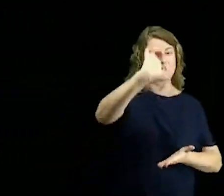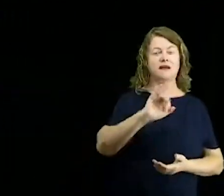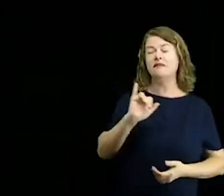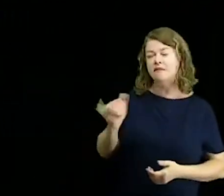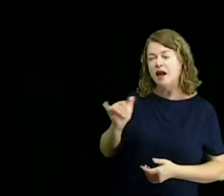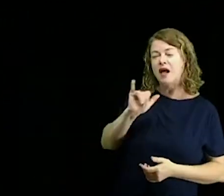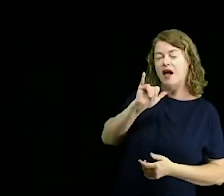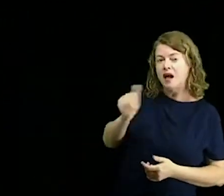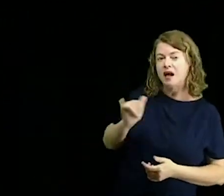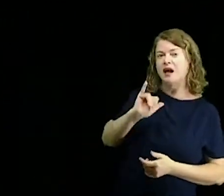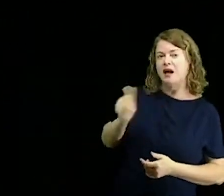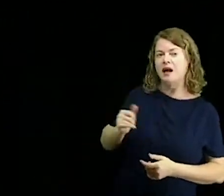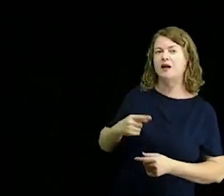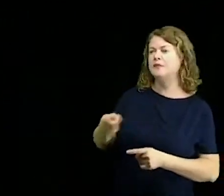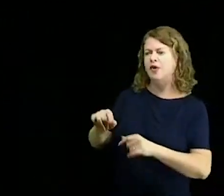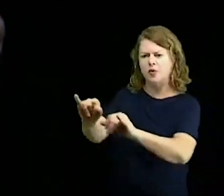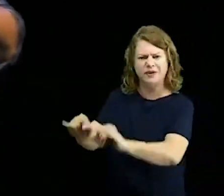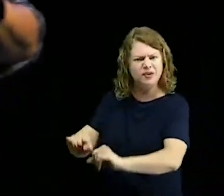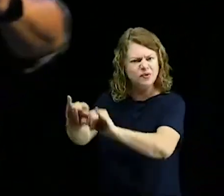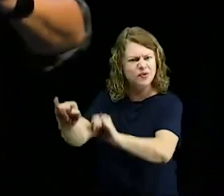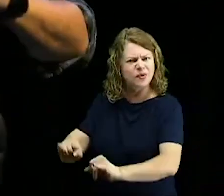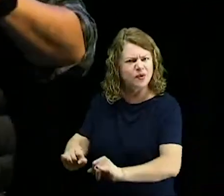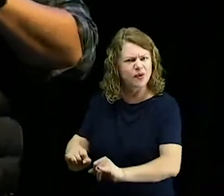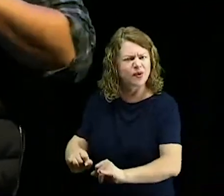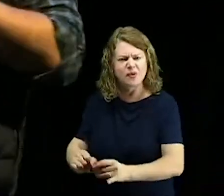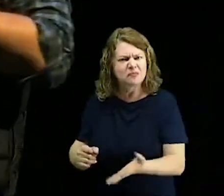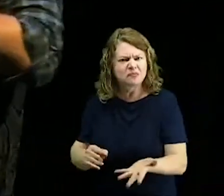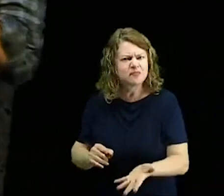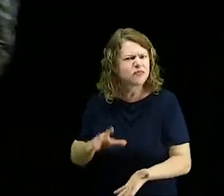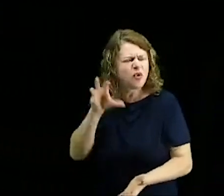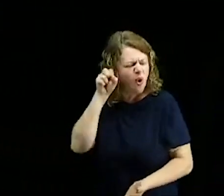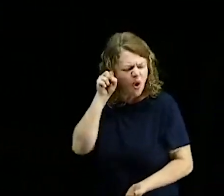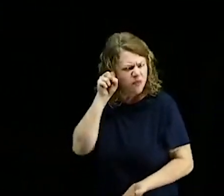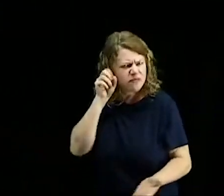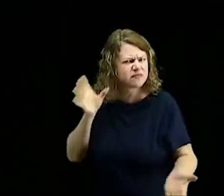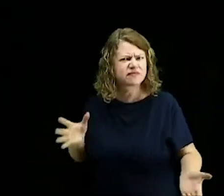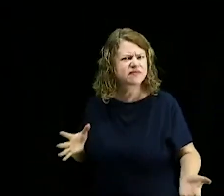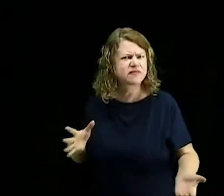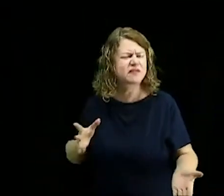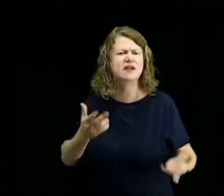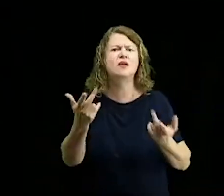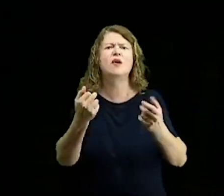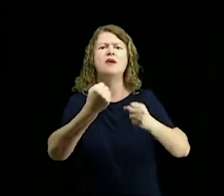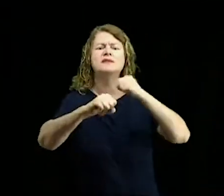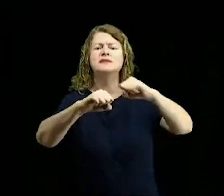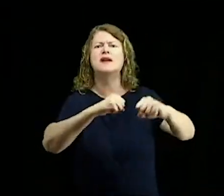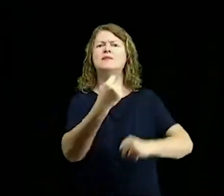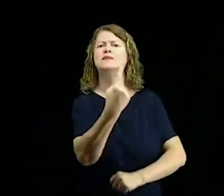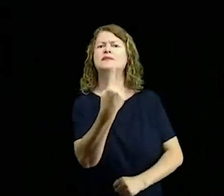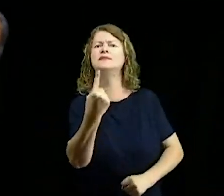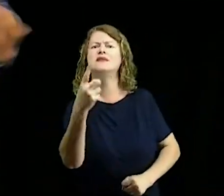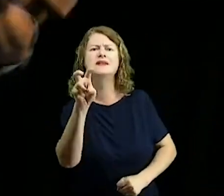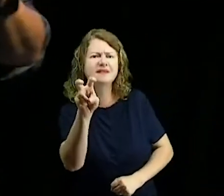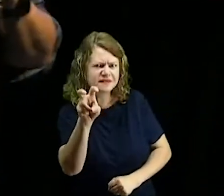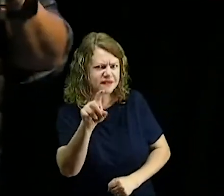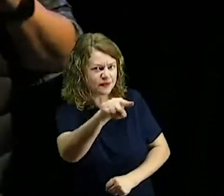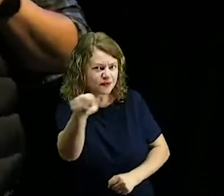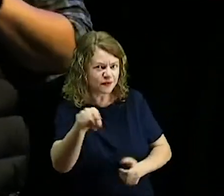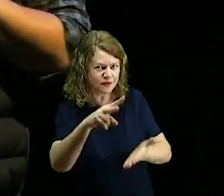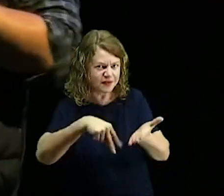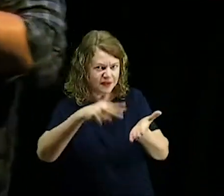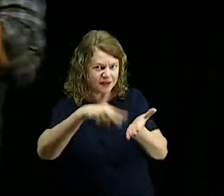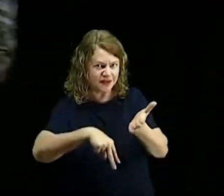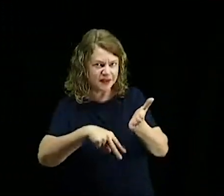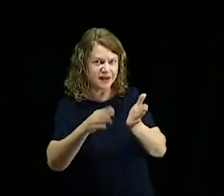um Deus que não ouve. É o que o salmista, no Salmo 115, se você ler a Bíblia